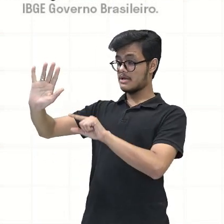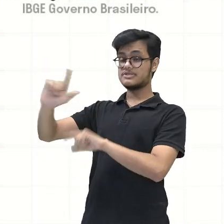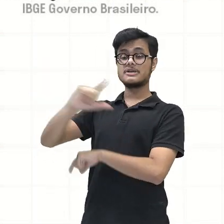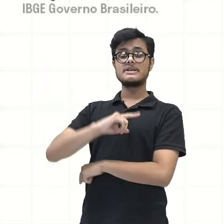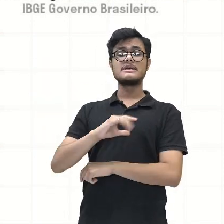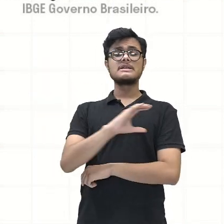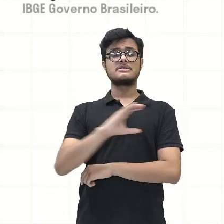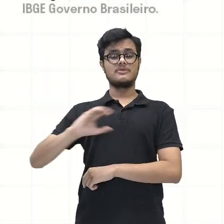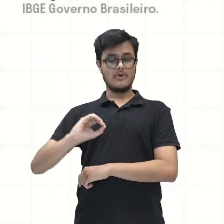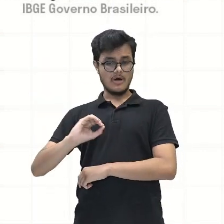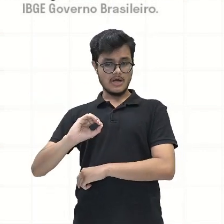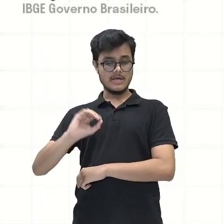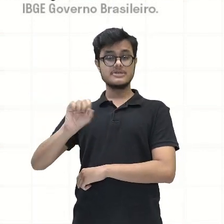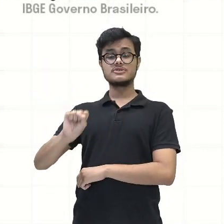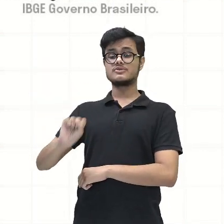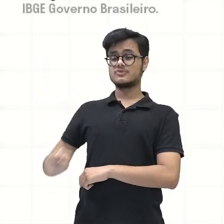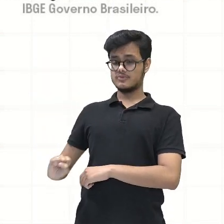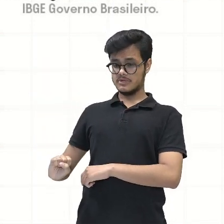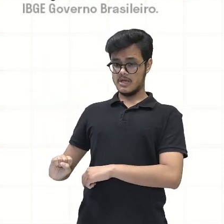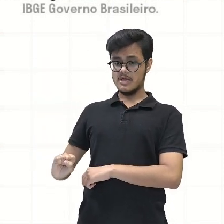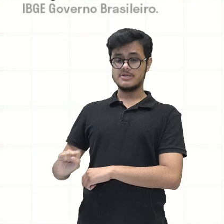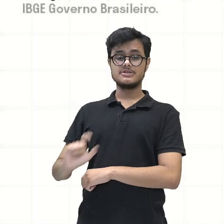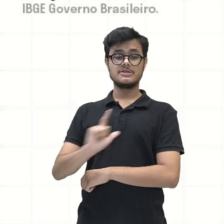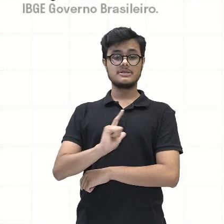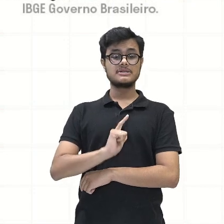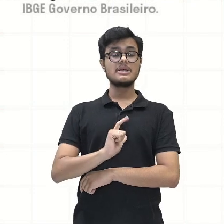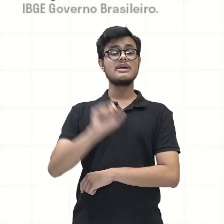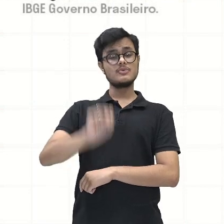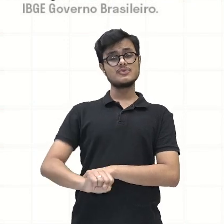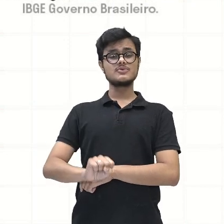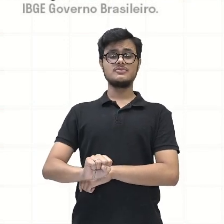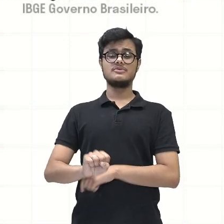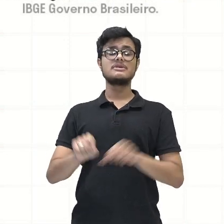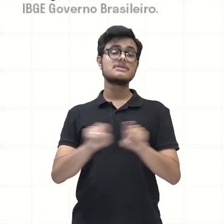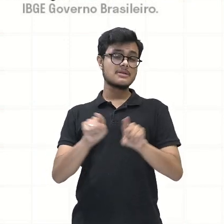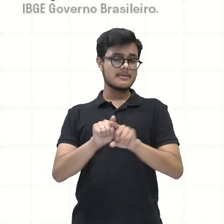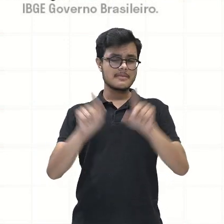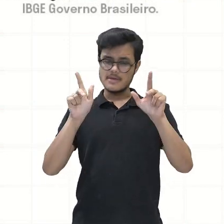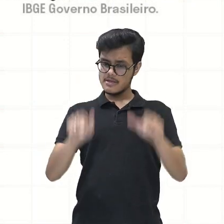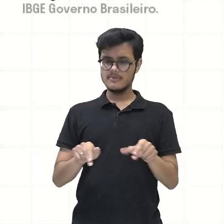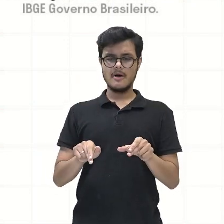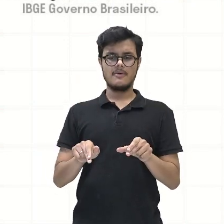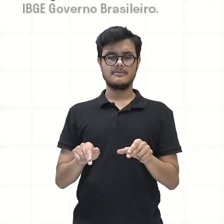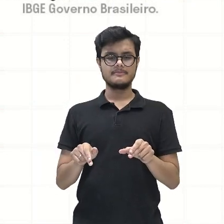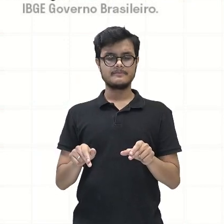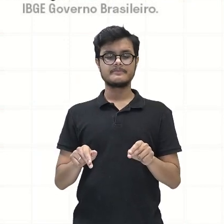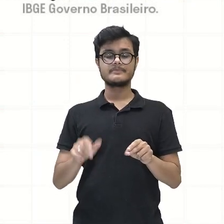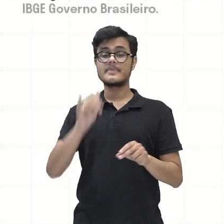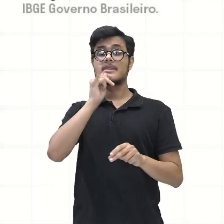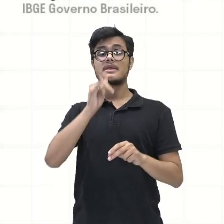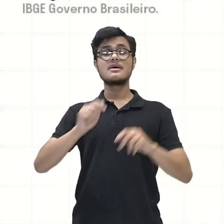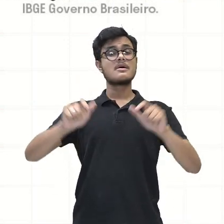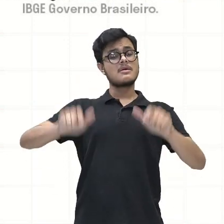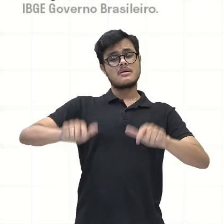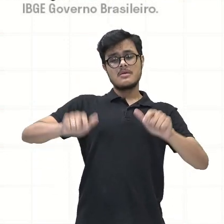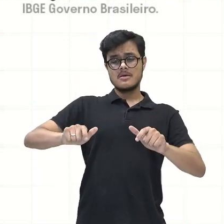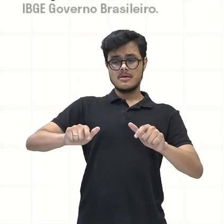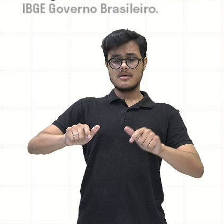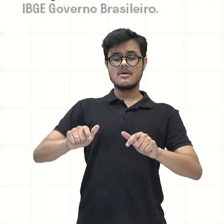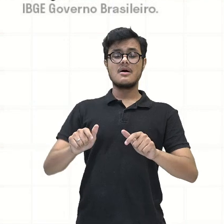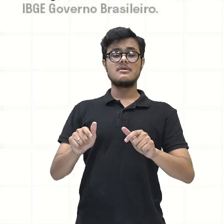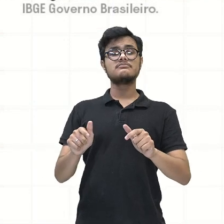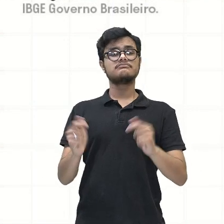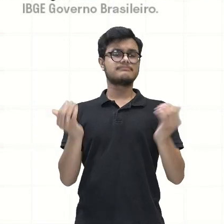aqui sudeste, e aqui, olha, a região sul a gente já encontra a atual configuração